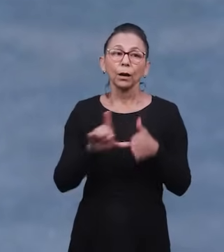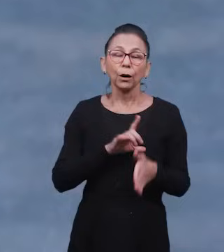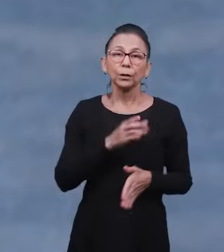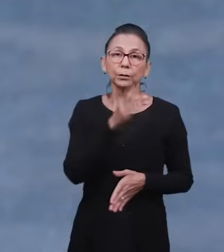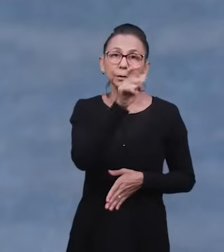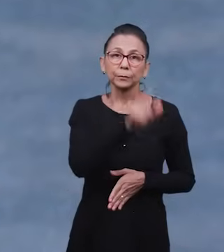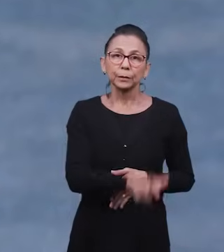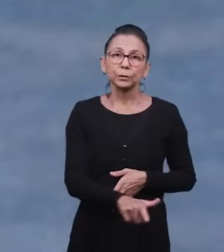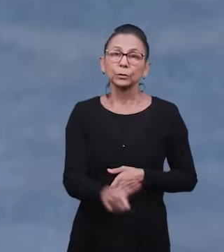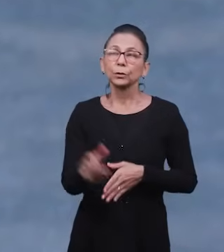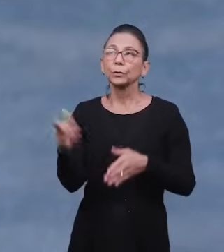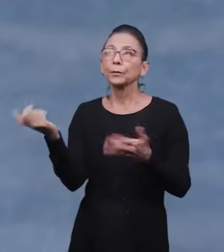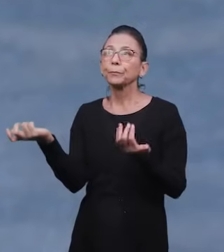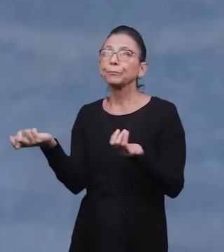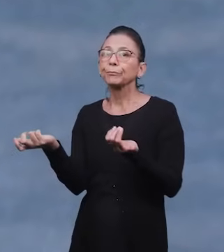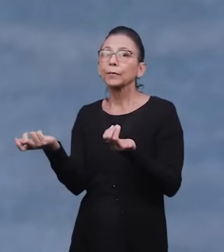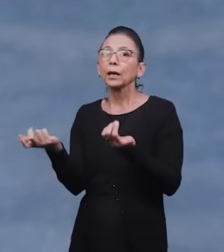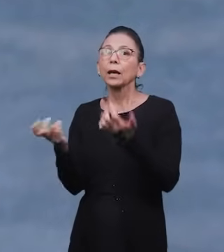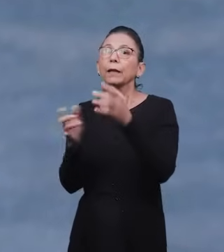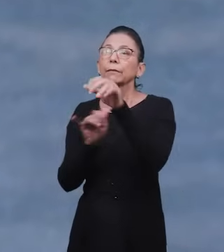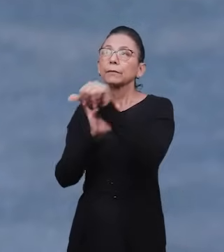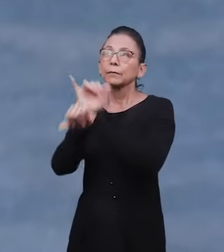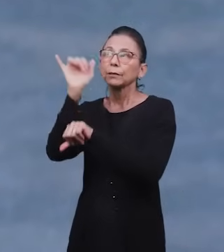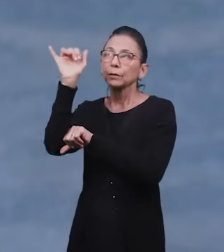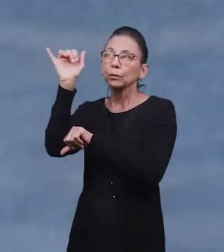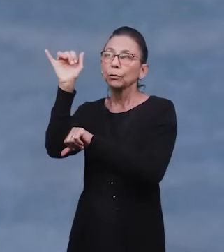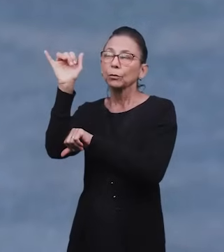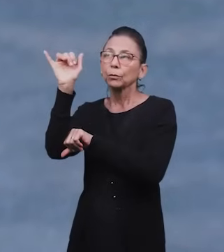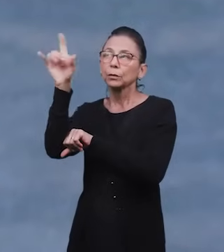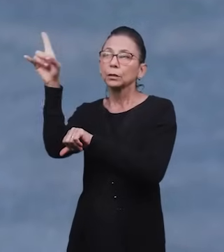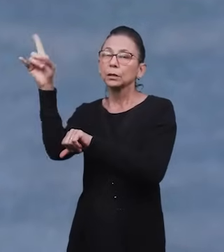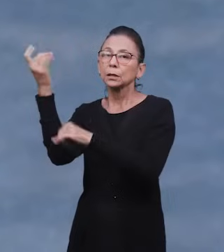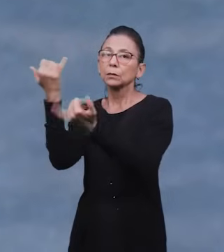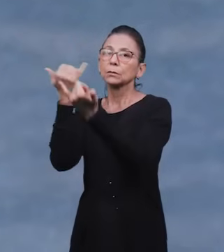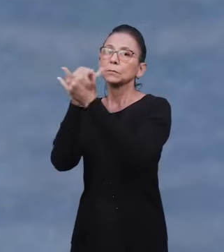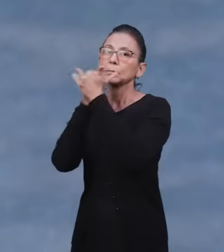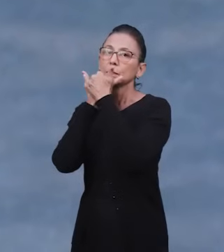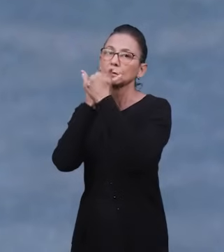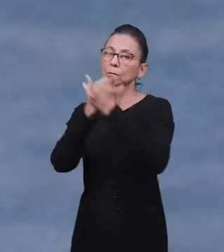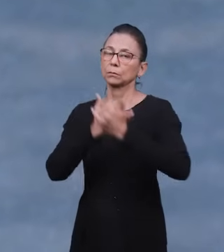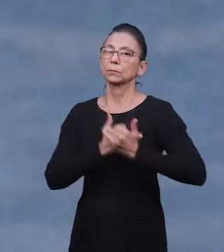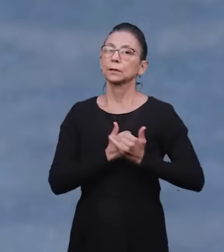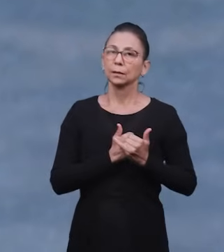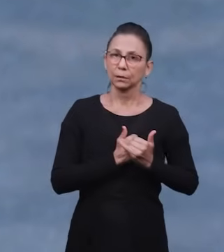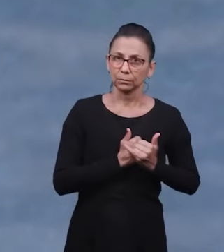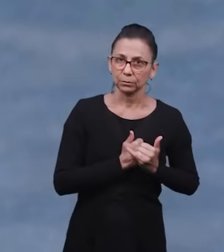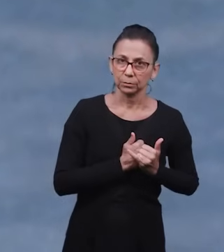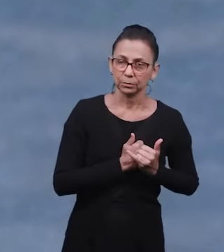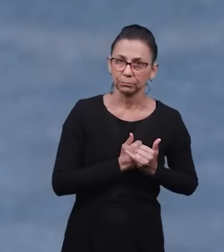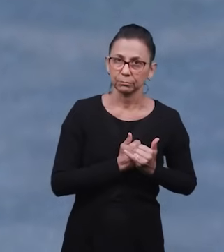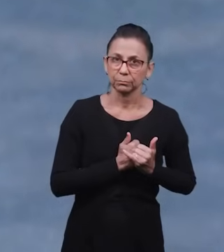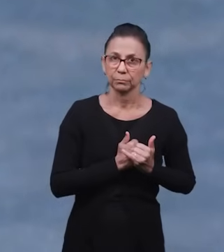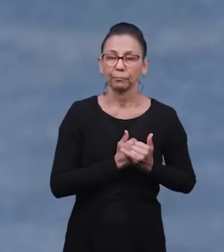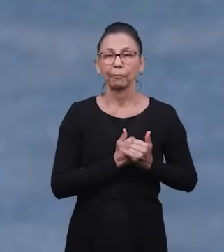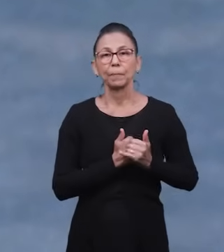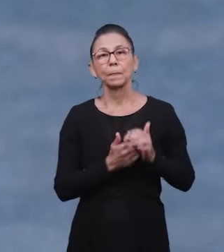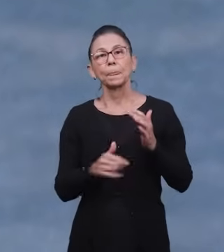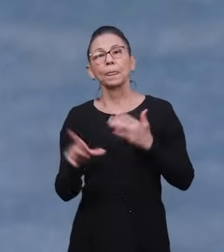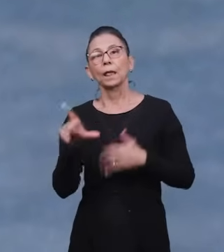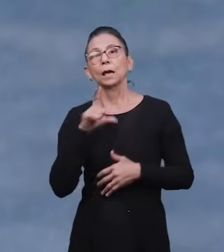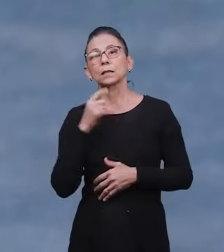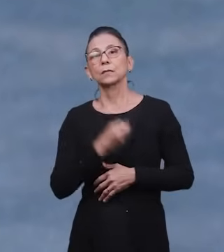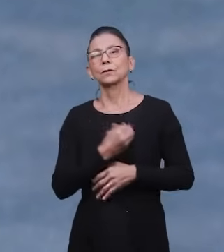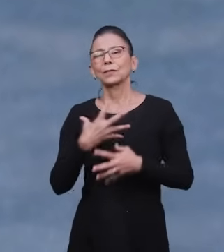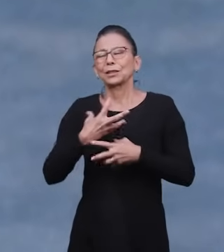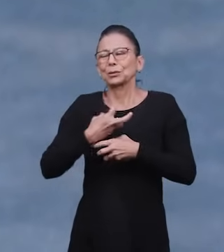Ele era devedor, as dívidas foram pagas, foram solvidas, e ele recebeu o perdão do Senhor. A vida